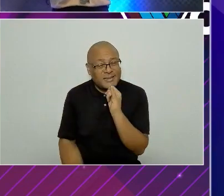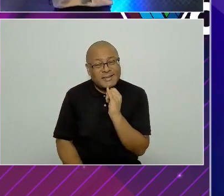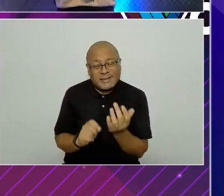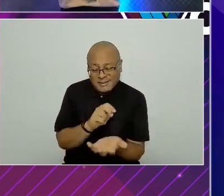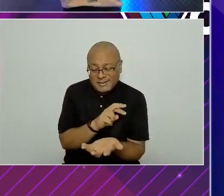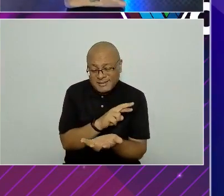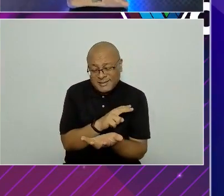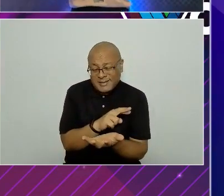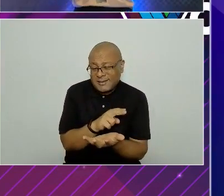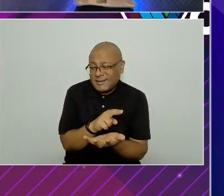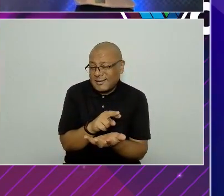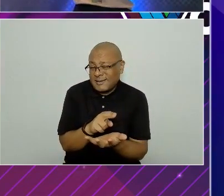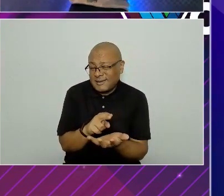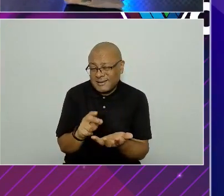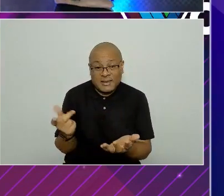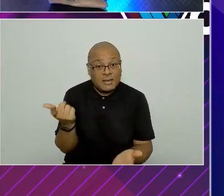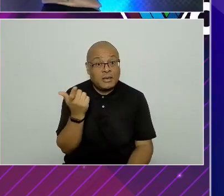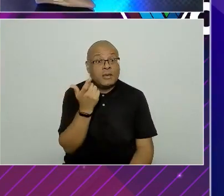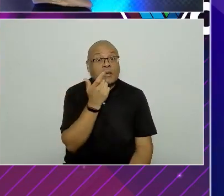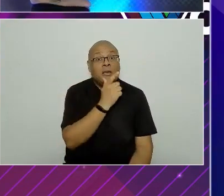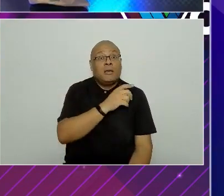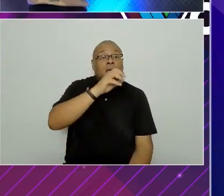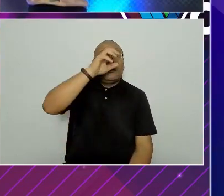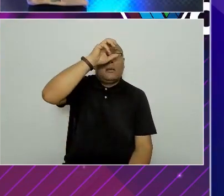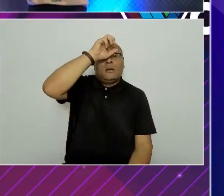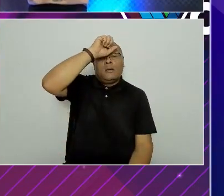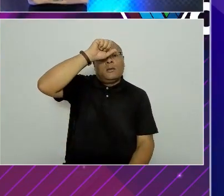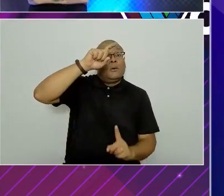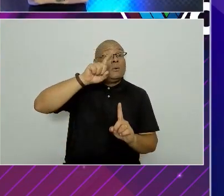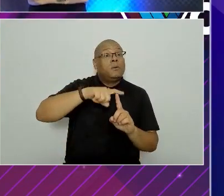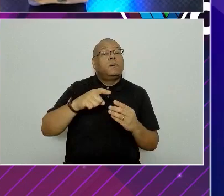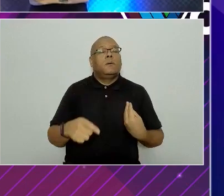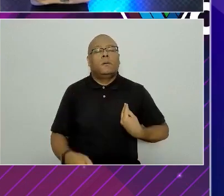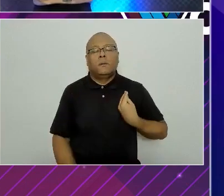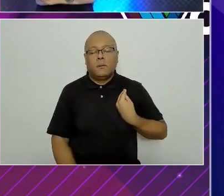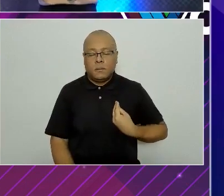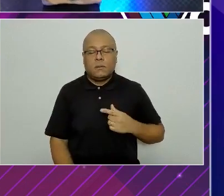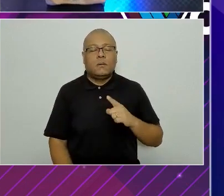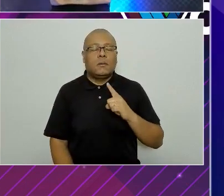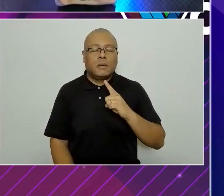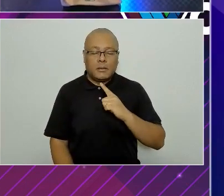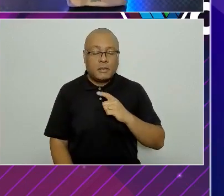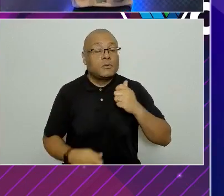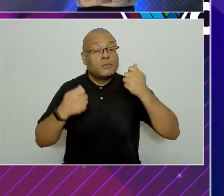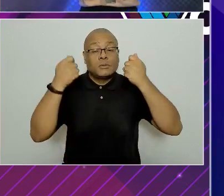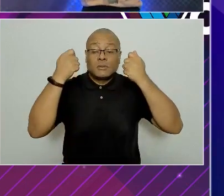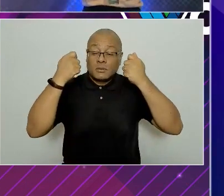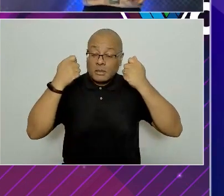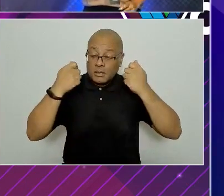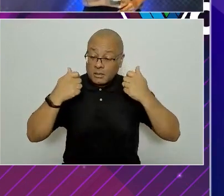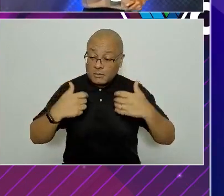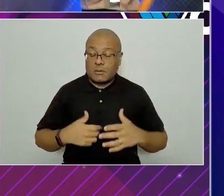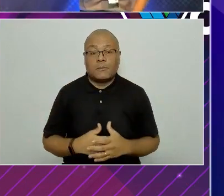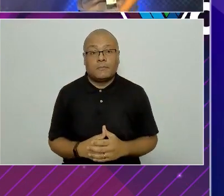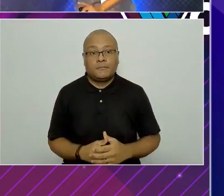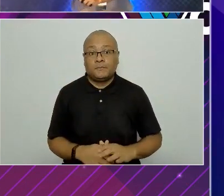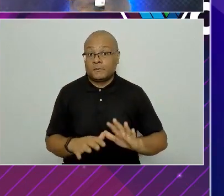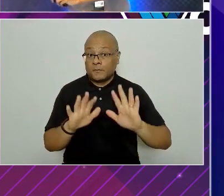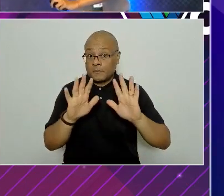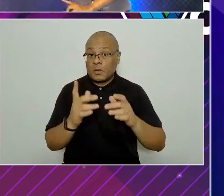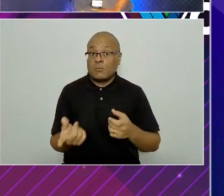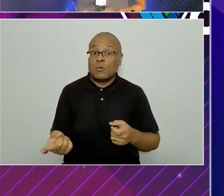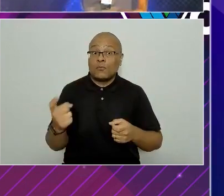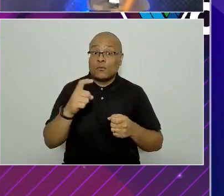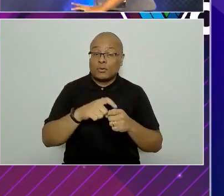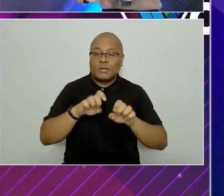se equiparar ao nosso aprendizado, ao tipo de vivência que nós temos naturalmente, né? Mas vamos voltar aqui para a nossa